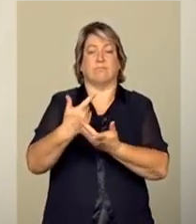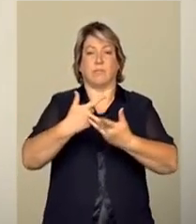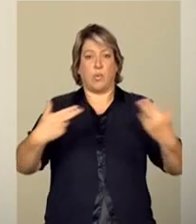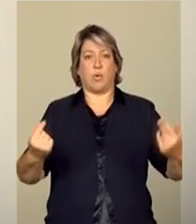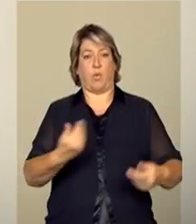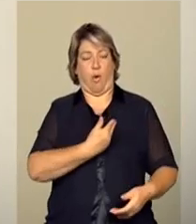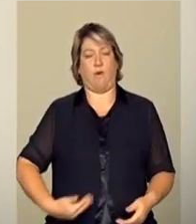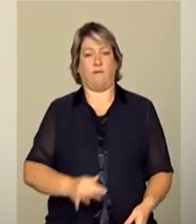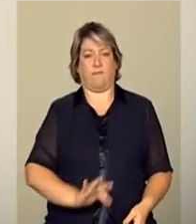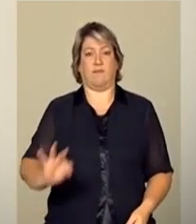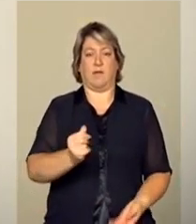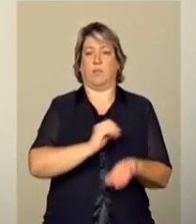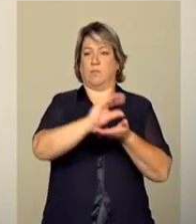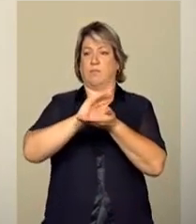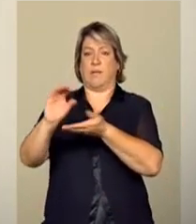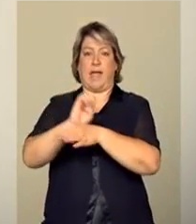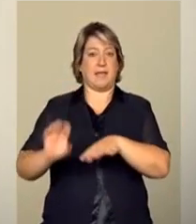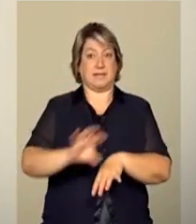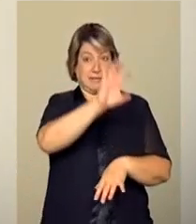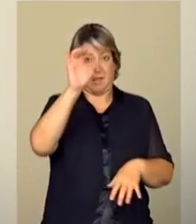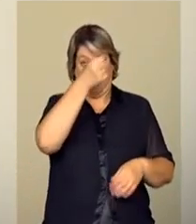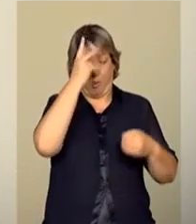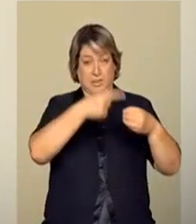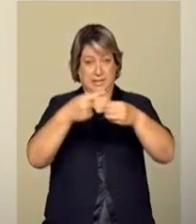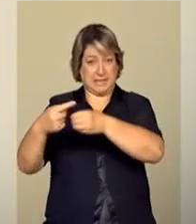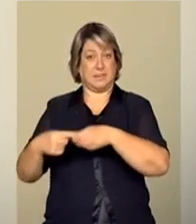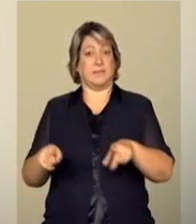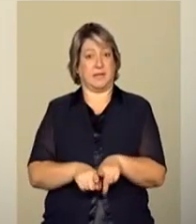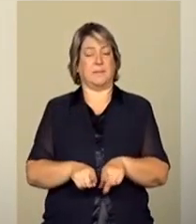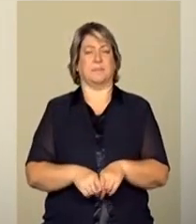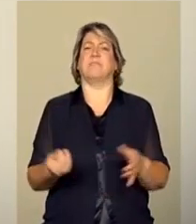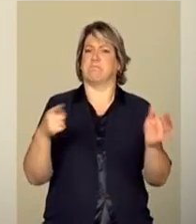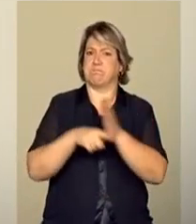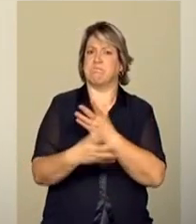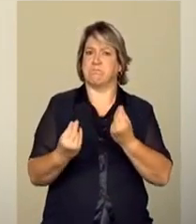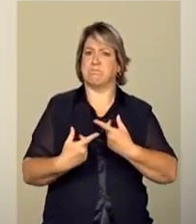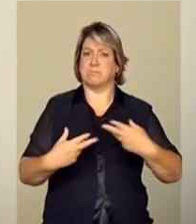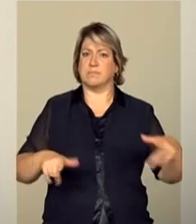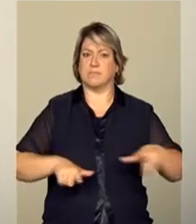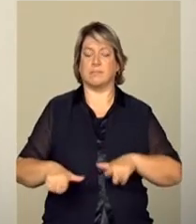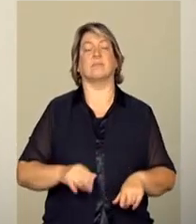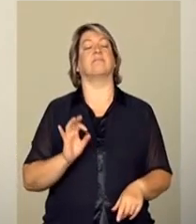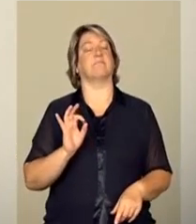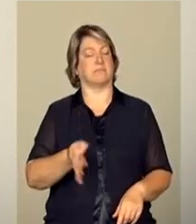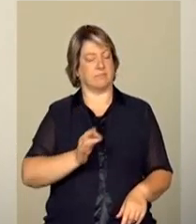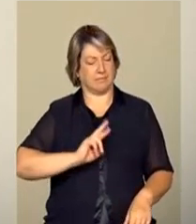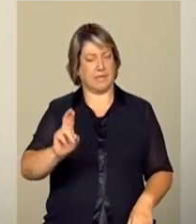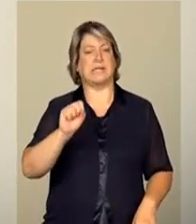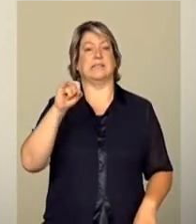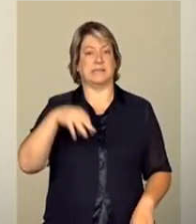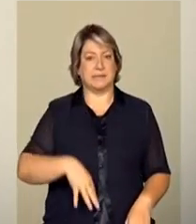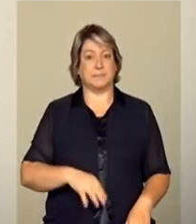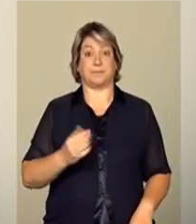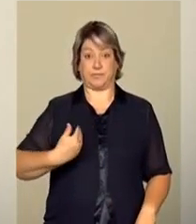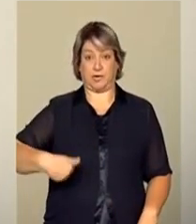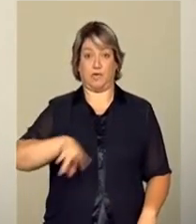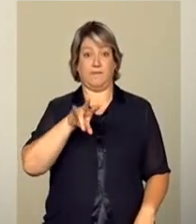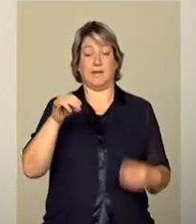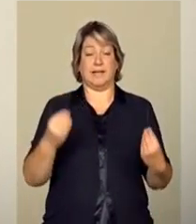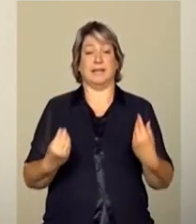federais para os estados e para os municípios são muitas ações presidenta são muitas sim Luciano nós vamos